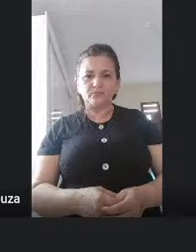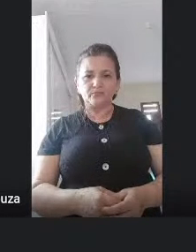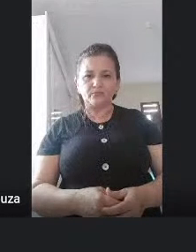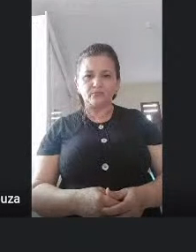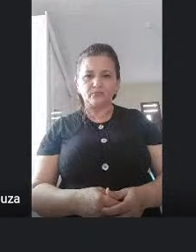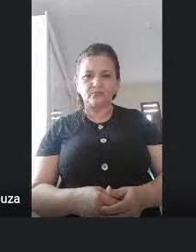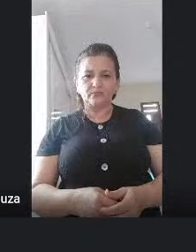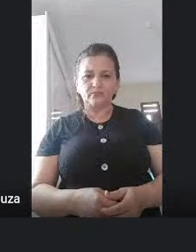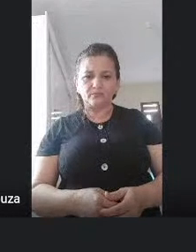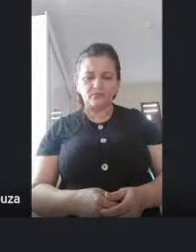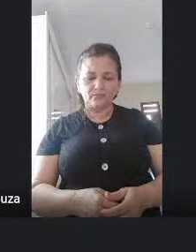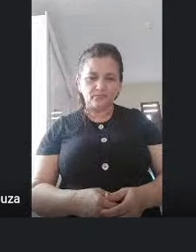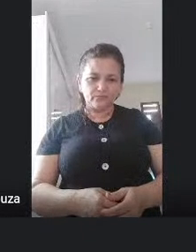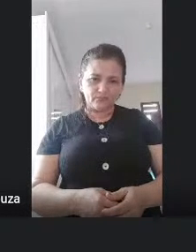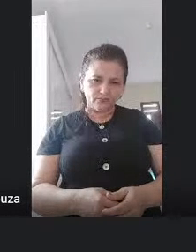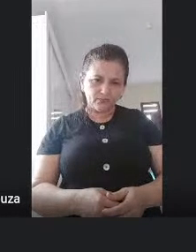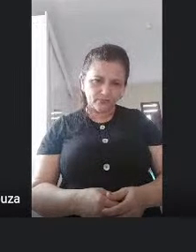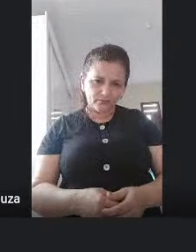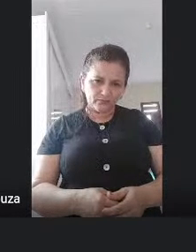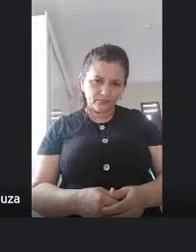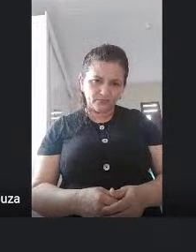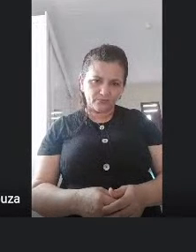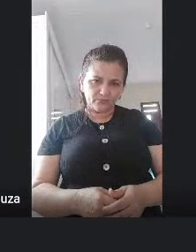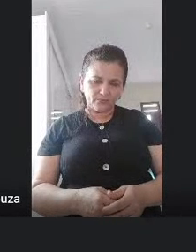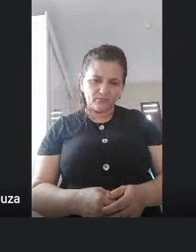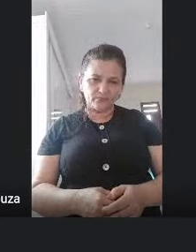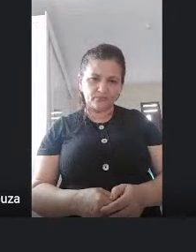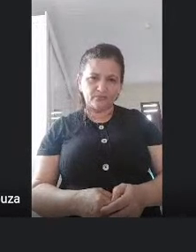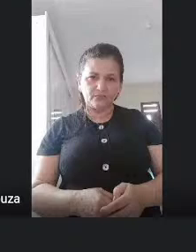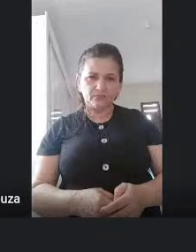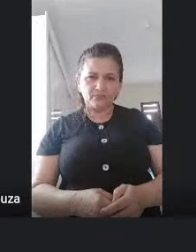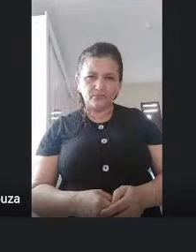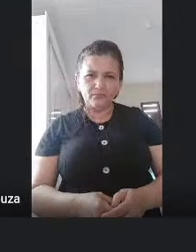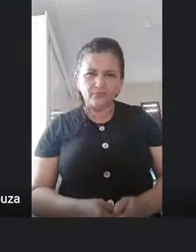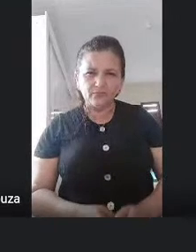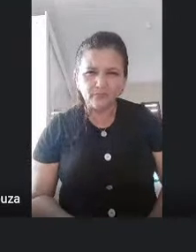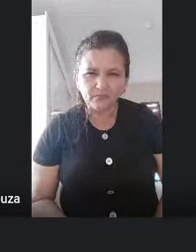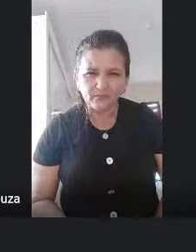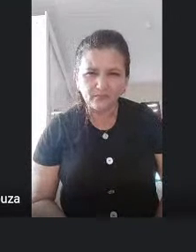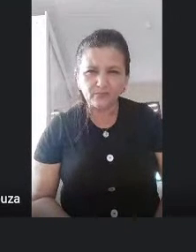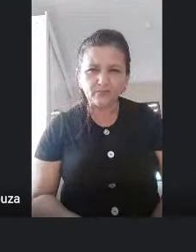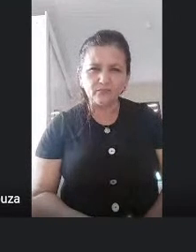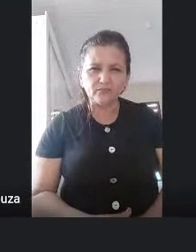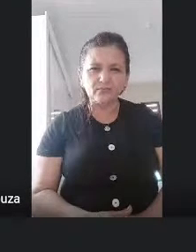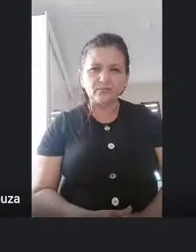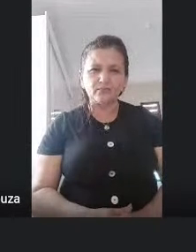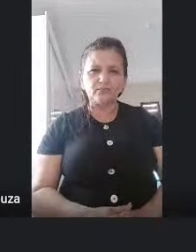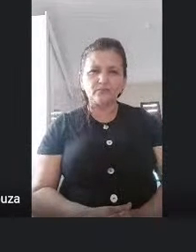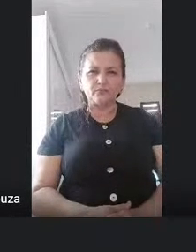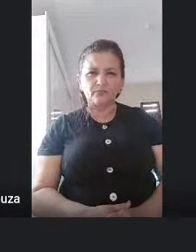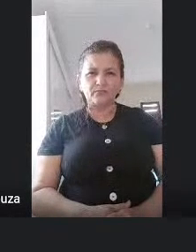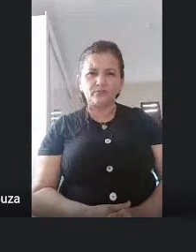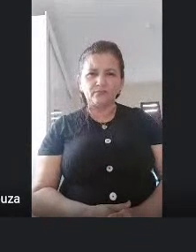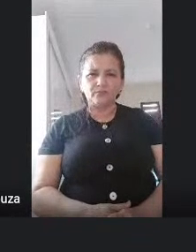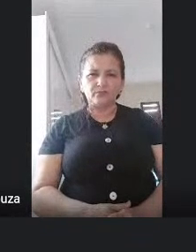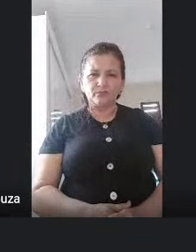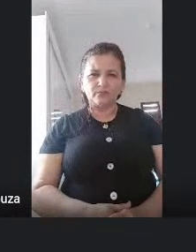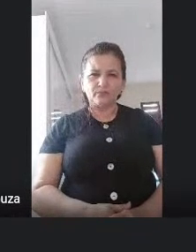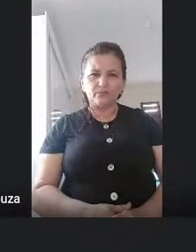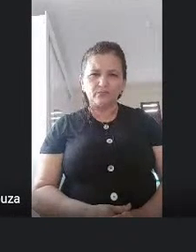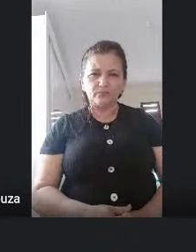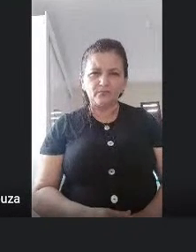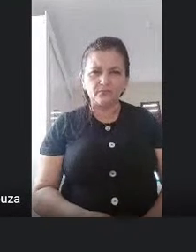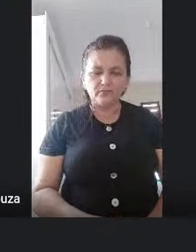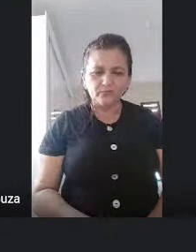é formar profissionais e pesquisadores para atender a demanda e as necessidades do Sistema Único de